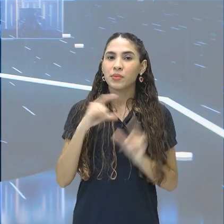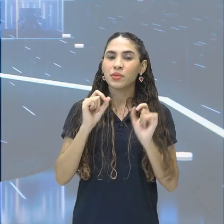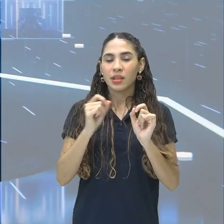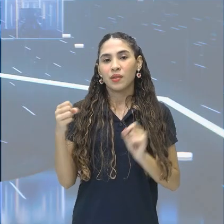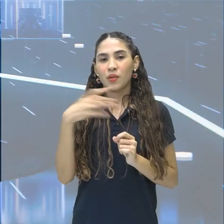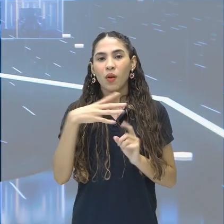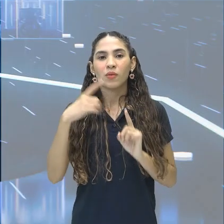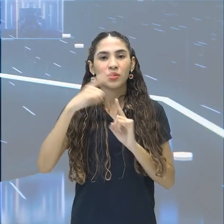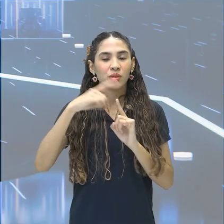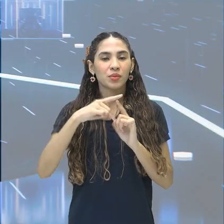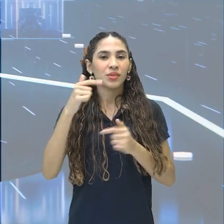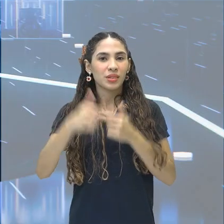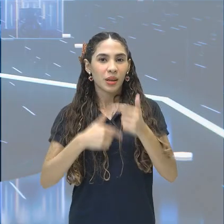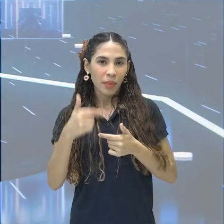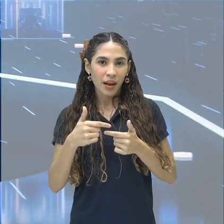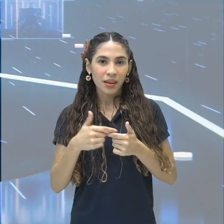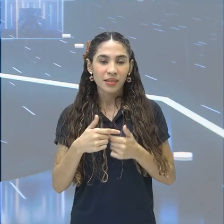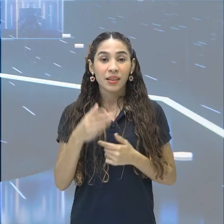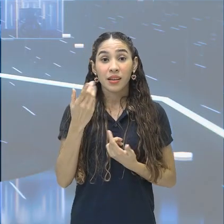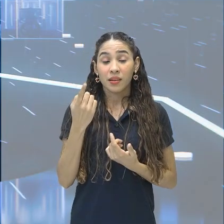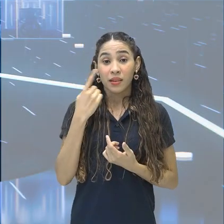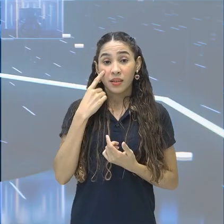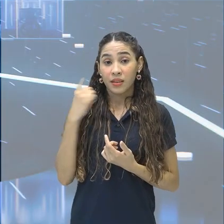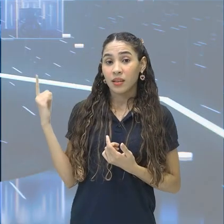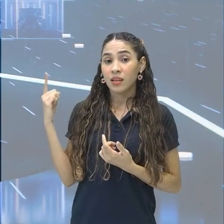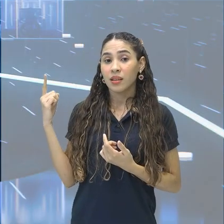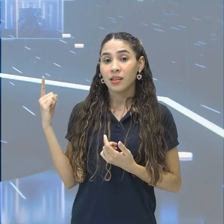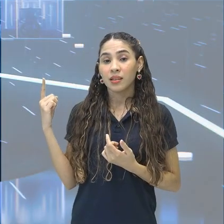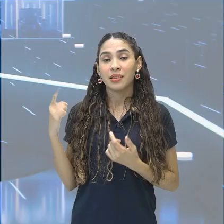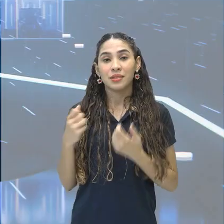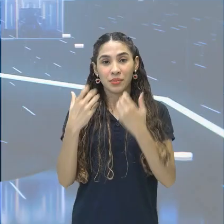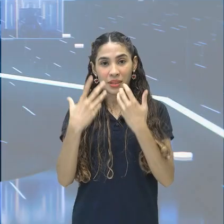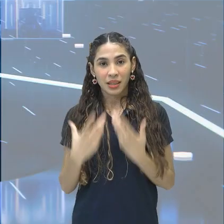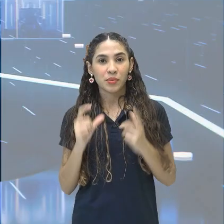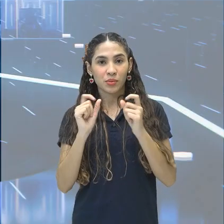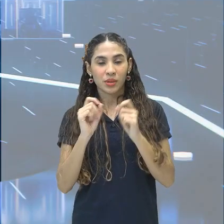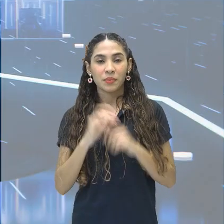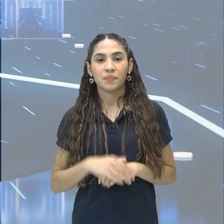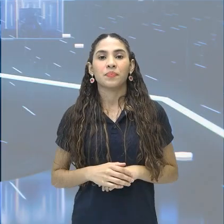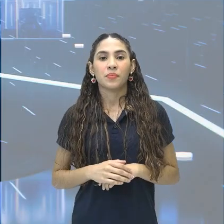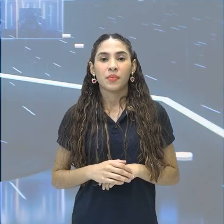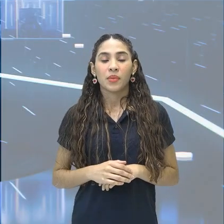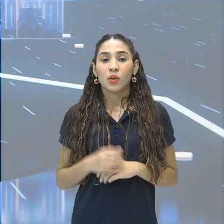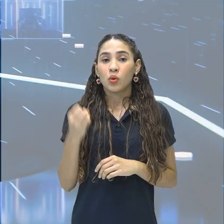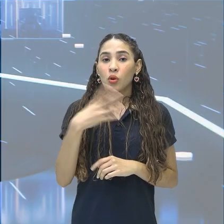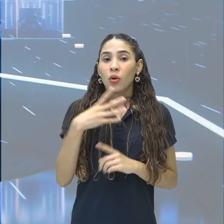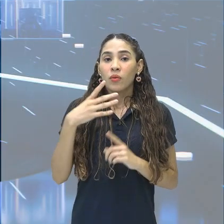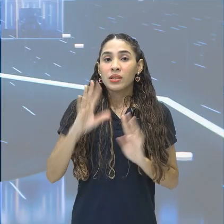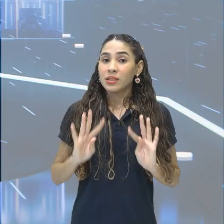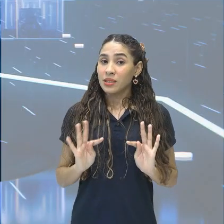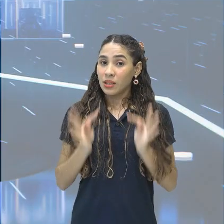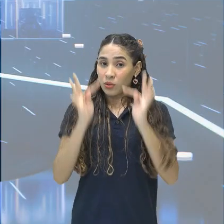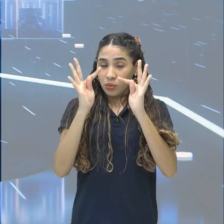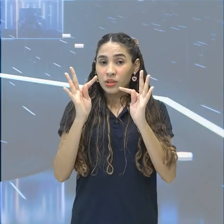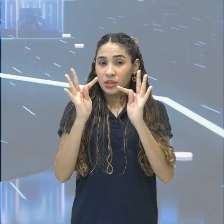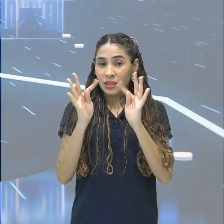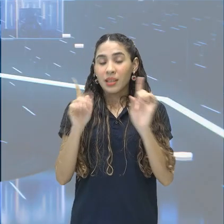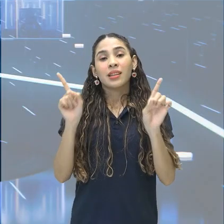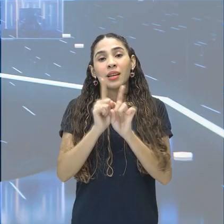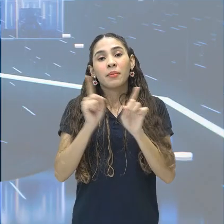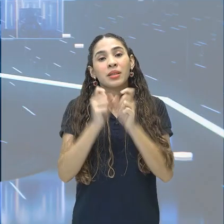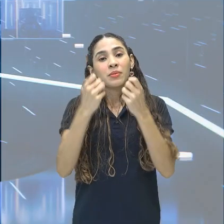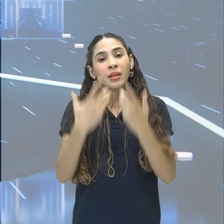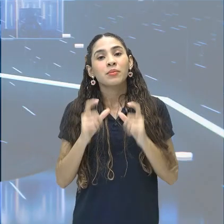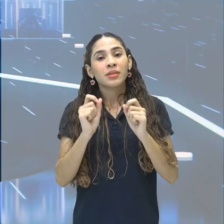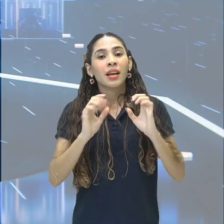novas formas de trabalho. Olha só que interessante, nós falamos das novas tecnologias, né? E nós falamos